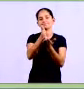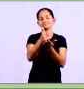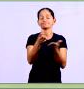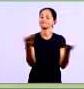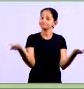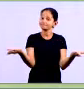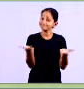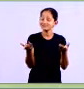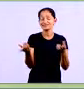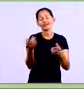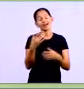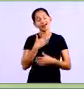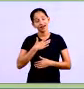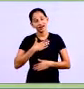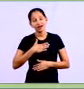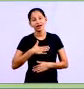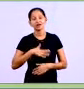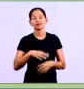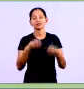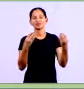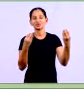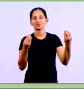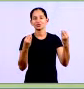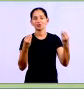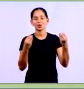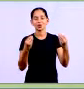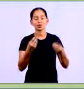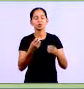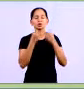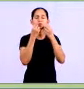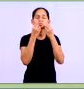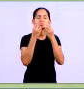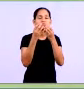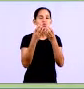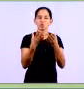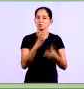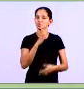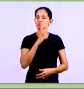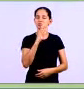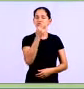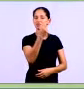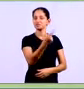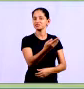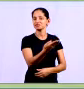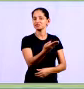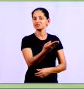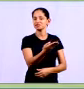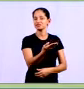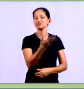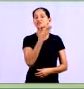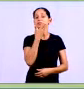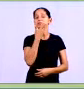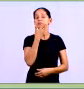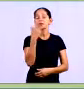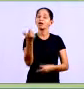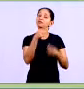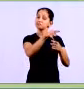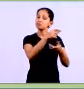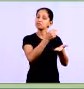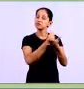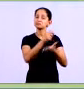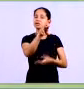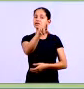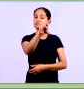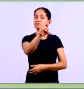Vitor voltou a falar, mano, ainda bem que eu te conheço, ainda bem que tem você para me ajudar. Mas é para isso mesmo que é